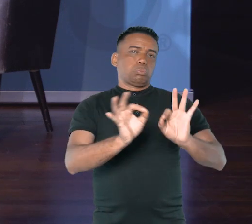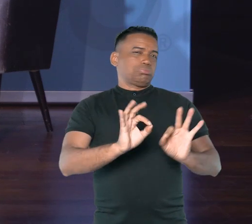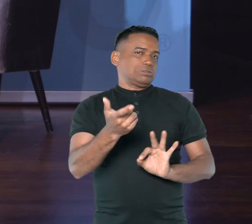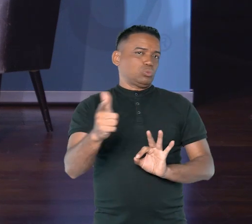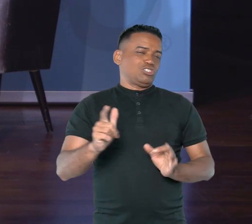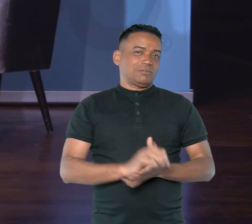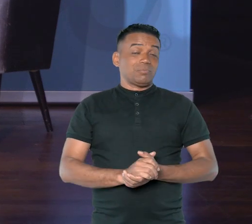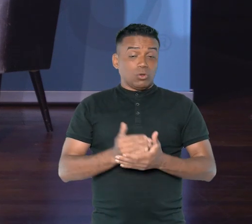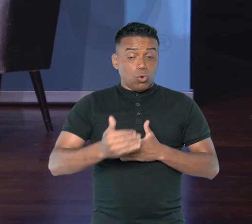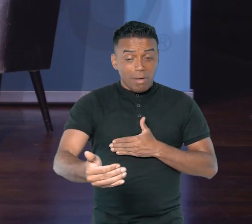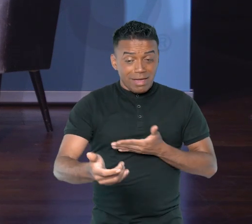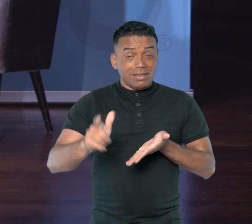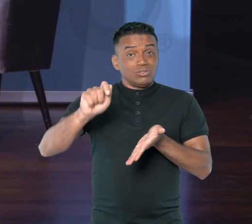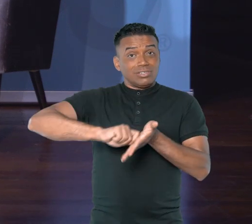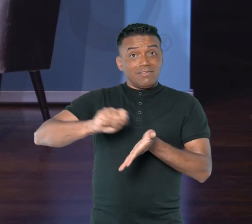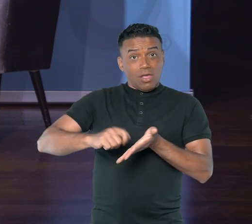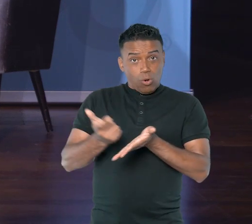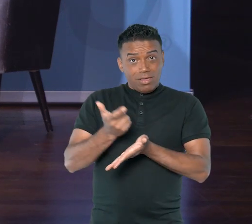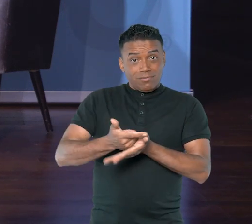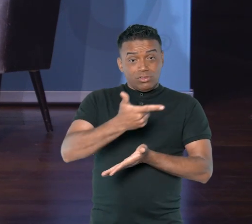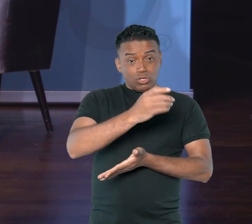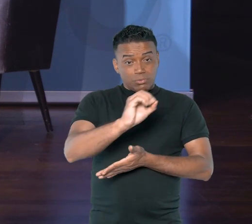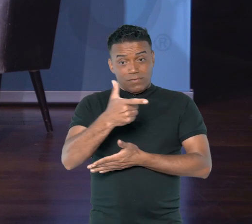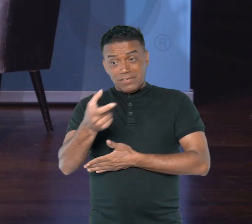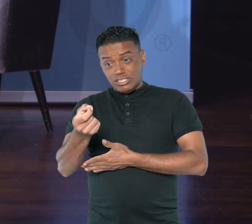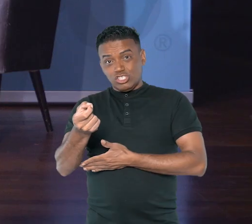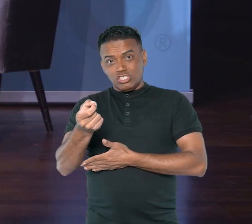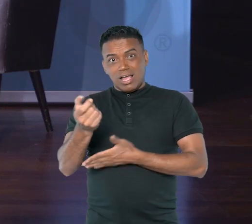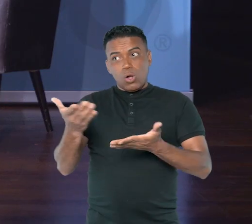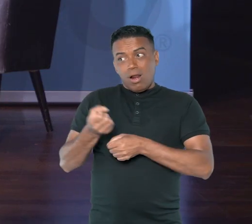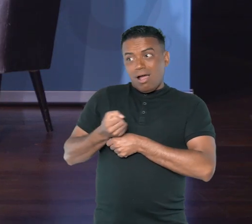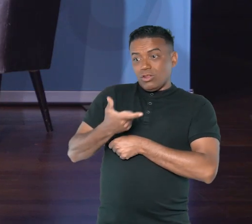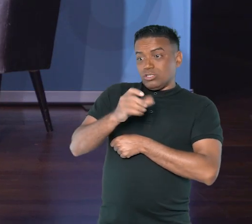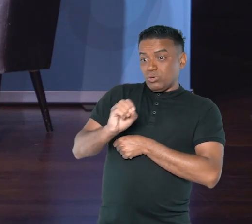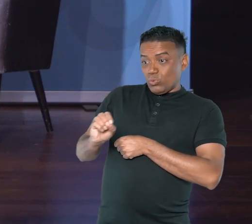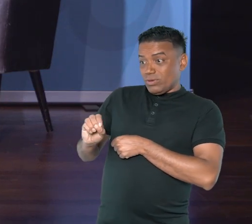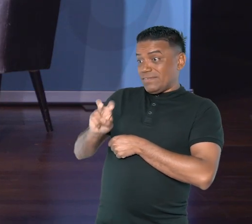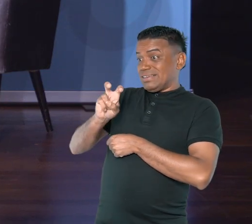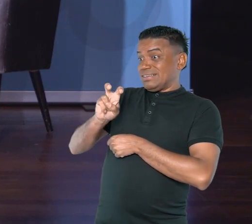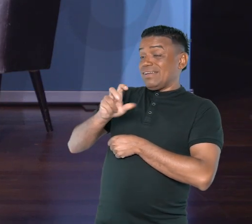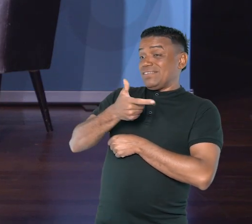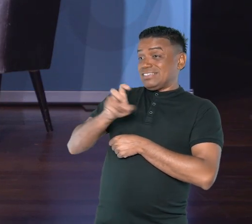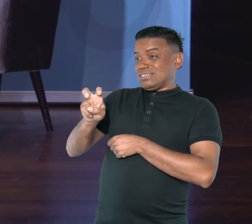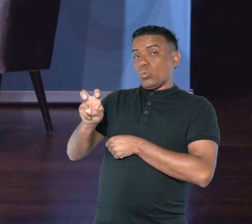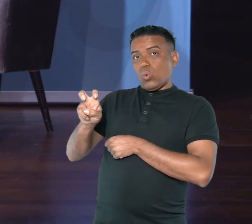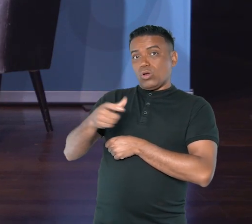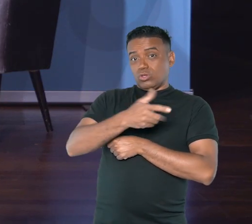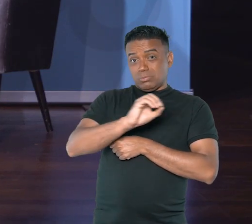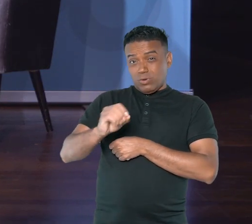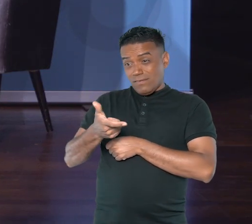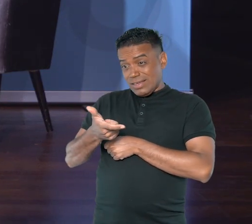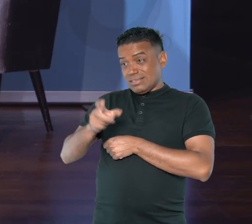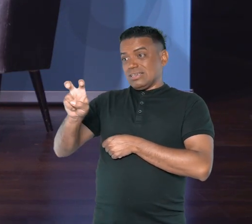começo a escrever o livro em 2020. Estamos em 2025, né? Durante uma viagem. Embora eu não tivesse,